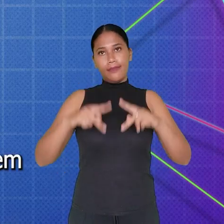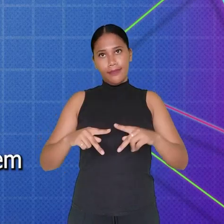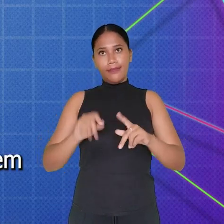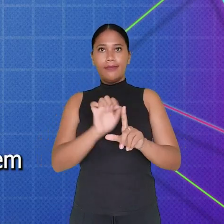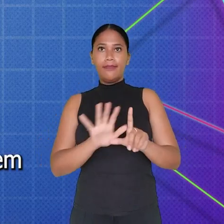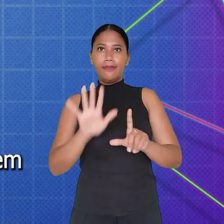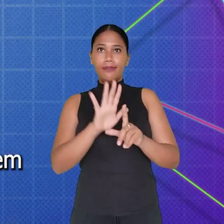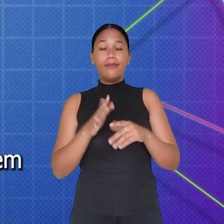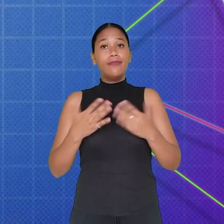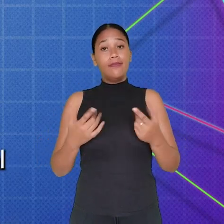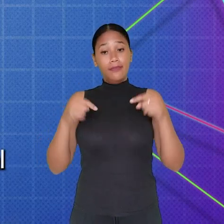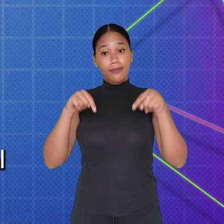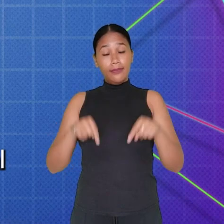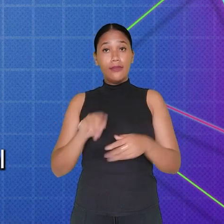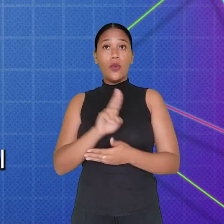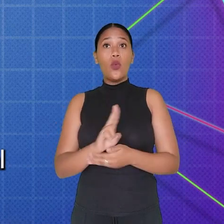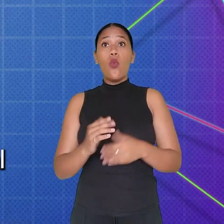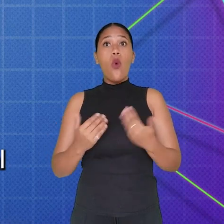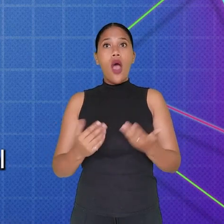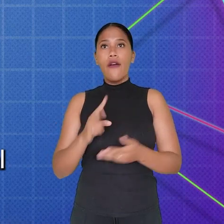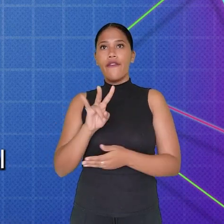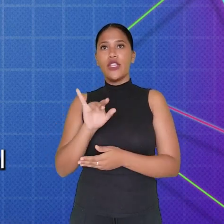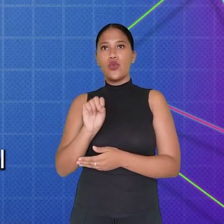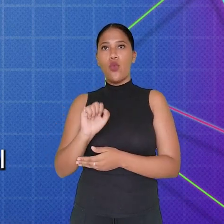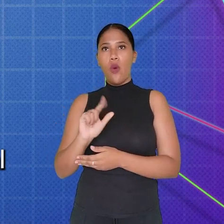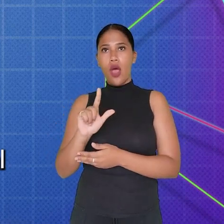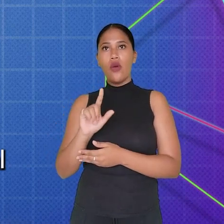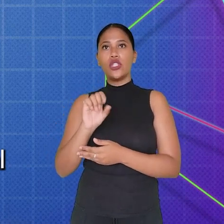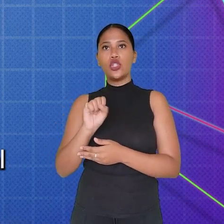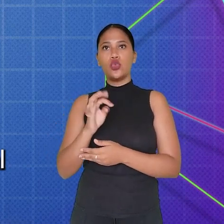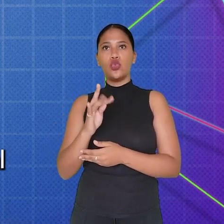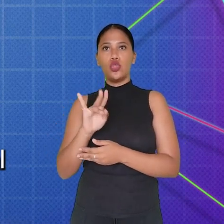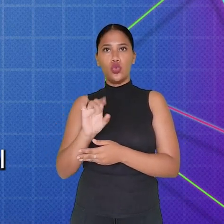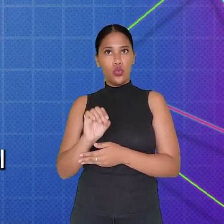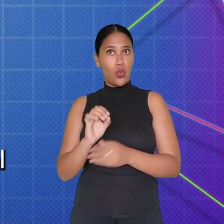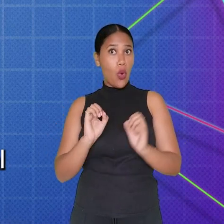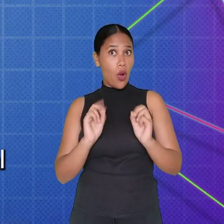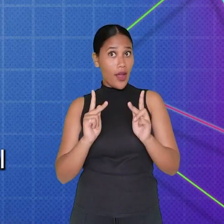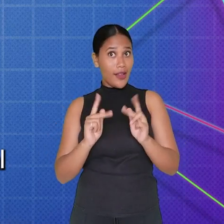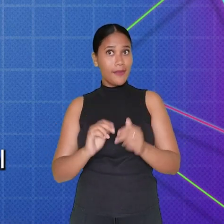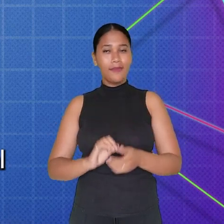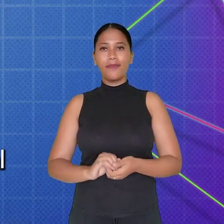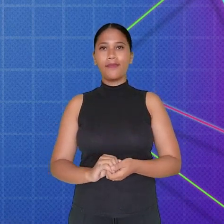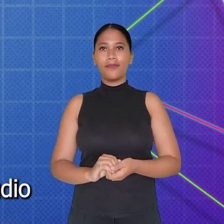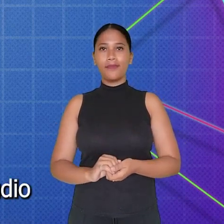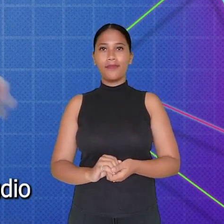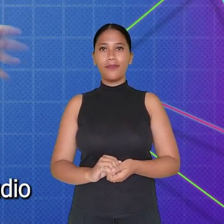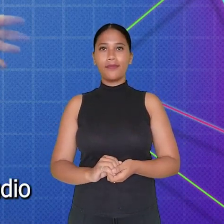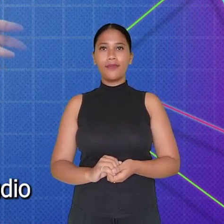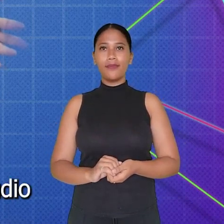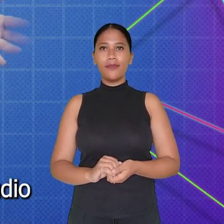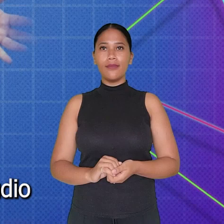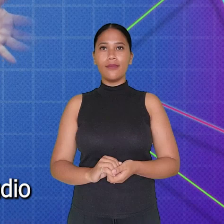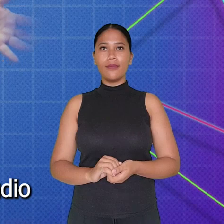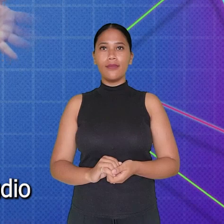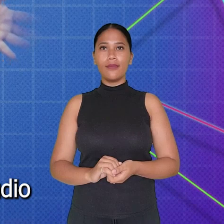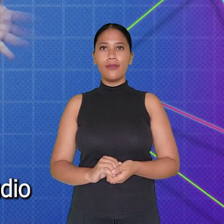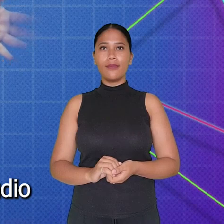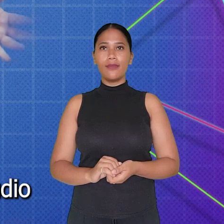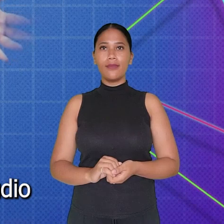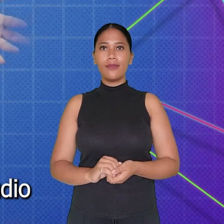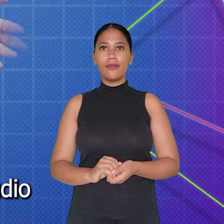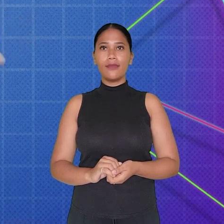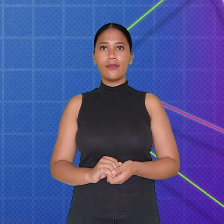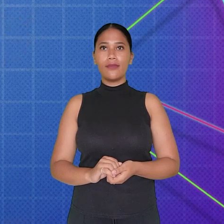programação ou plataforma. Portanto, iremos trabalhar com o Visual Studio durante esse módulo aqui. Como começar a programar no